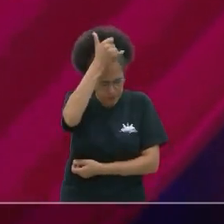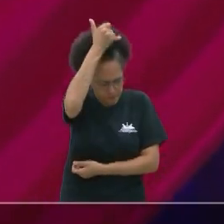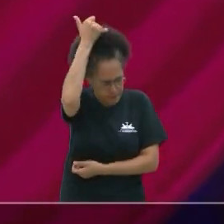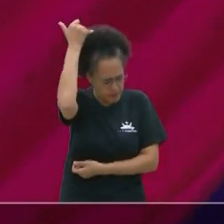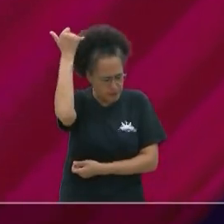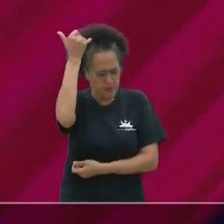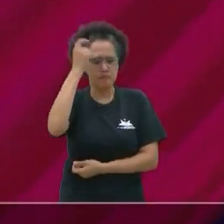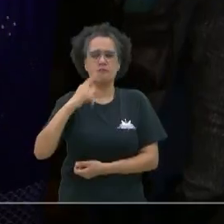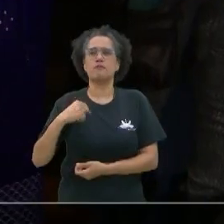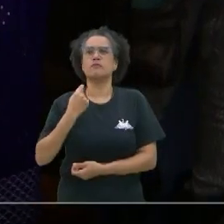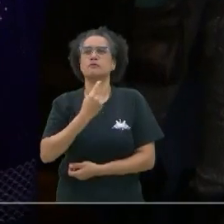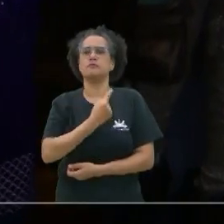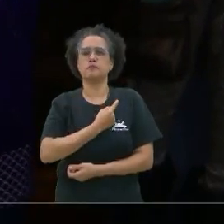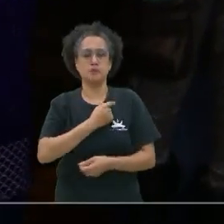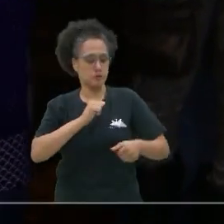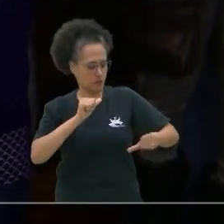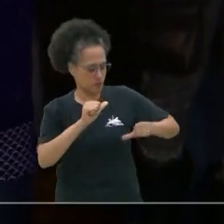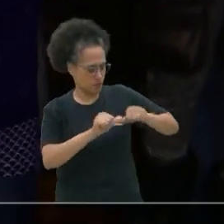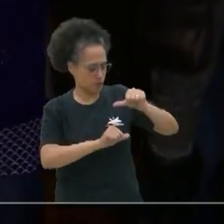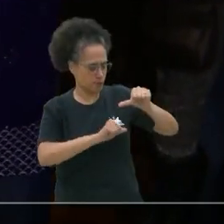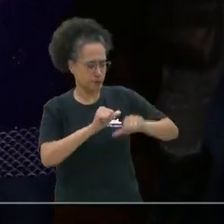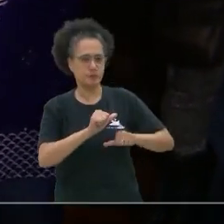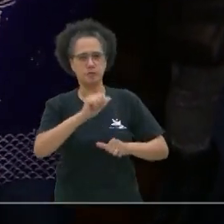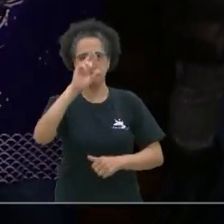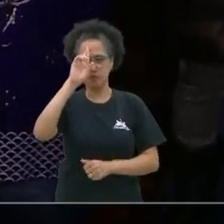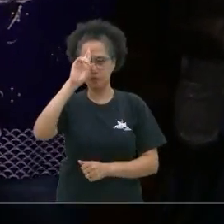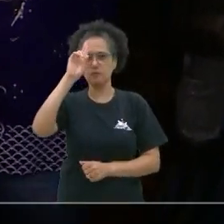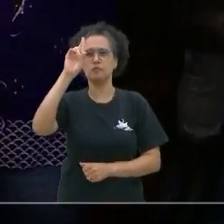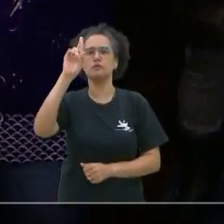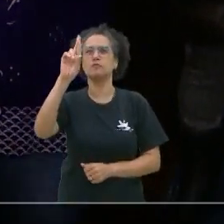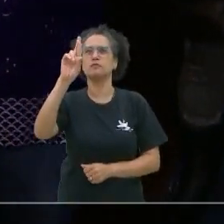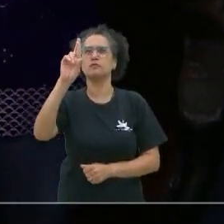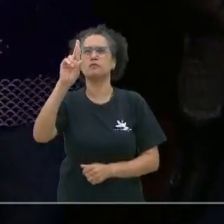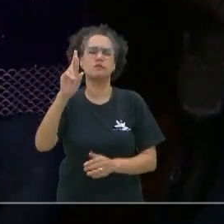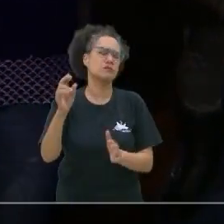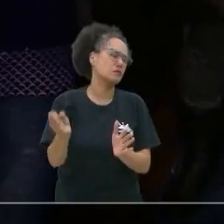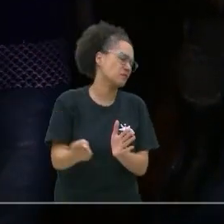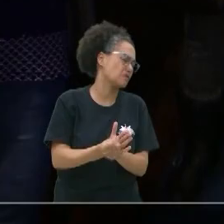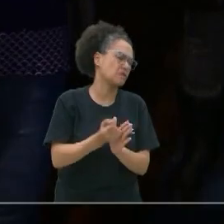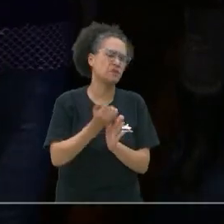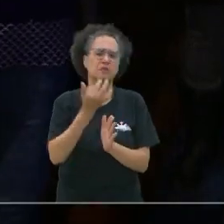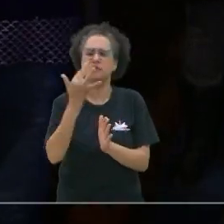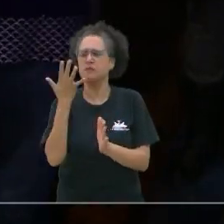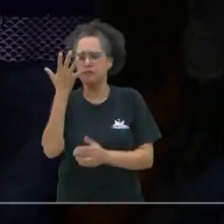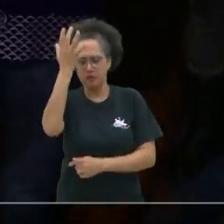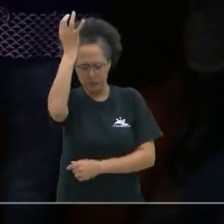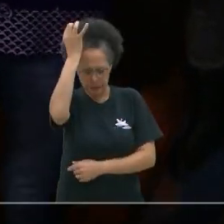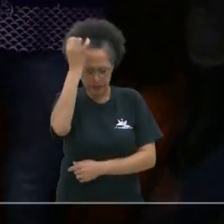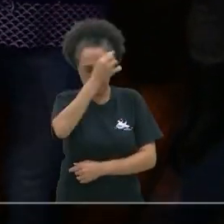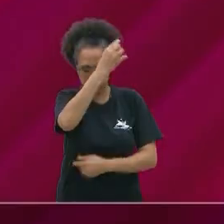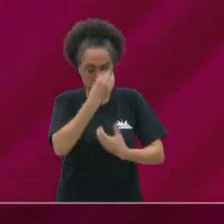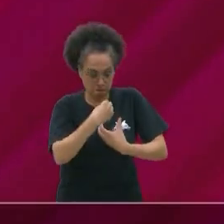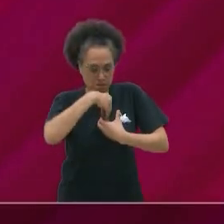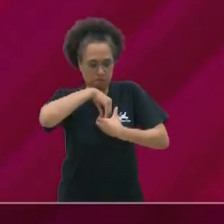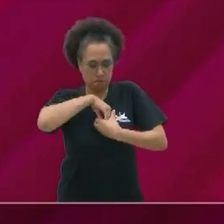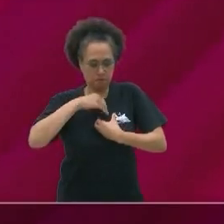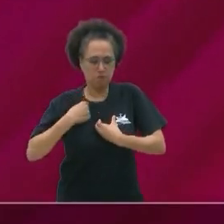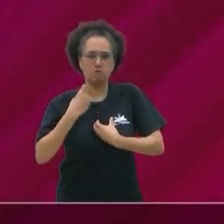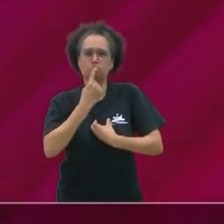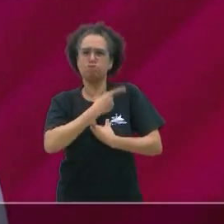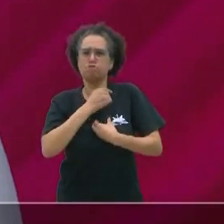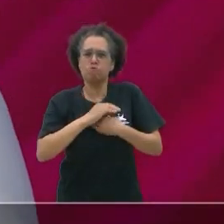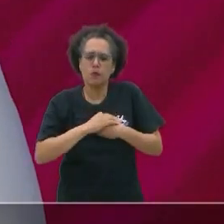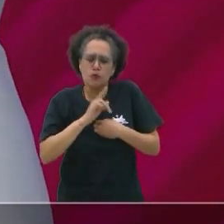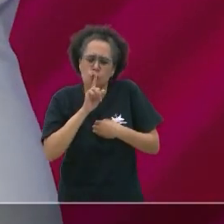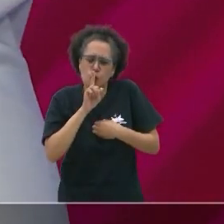nós. Transborda, Senhor. Derrama a Tua graça. Muitas vezes, Senhor, o Espírito Santo está em nós e Ele está